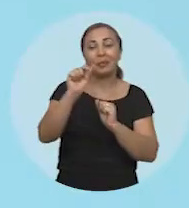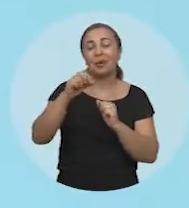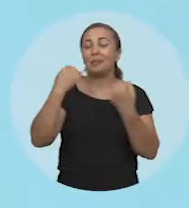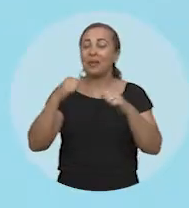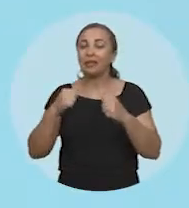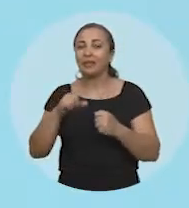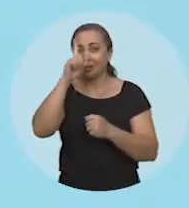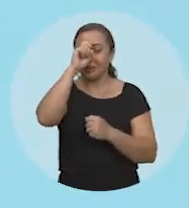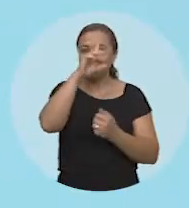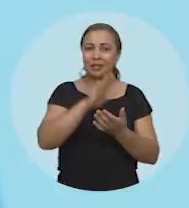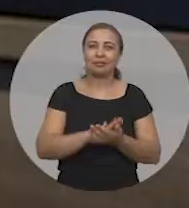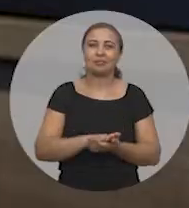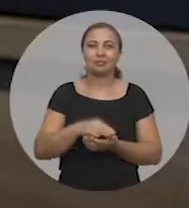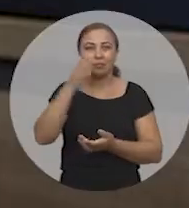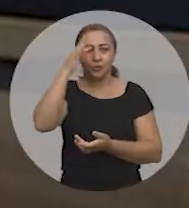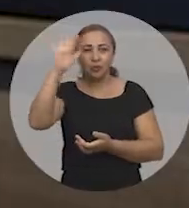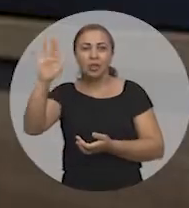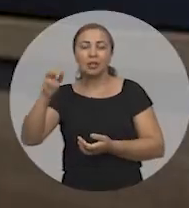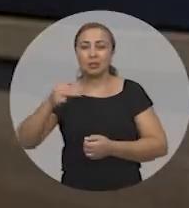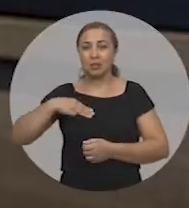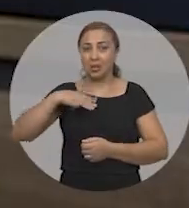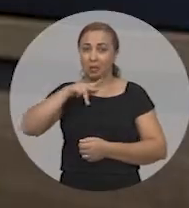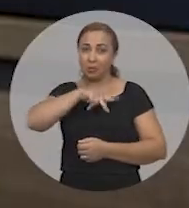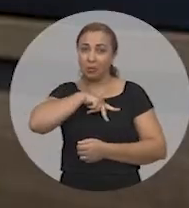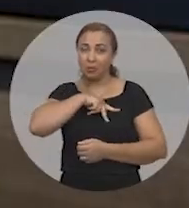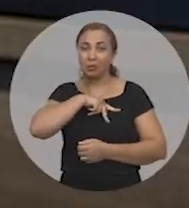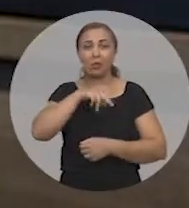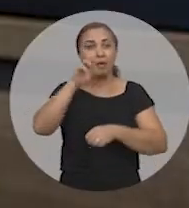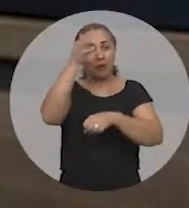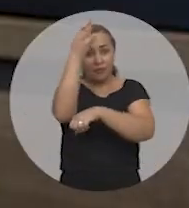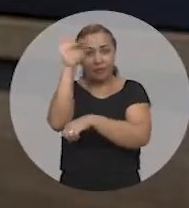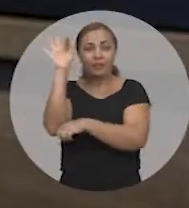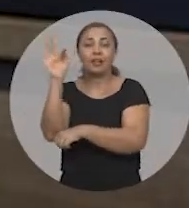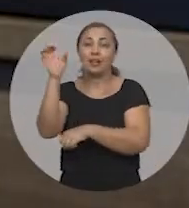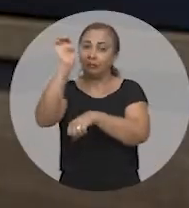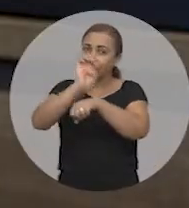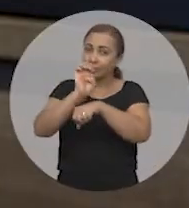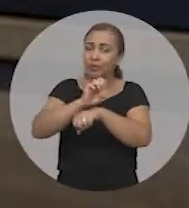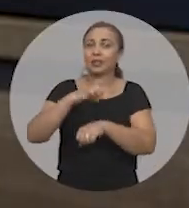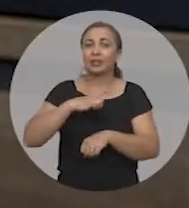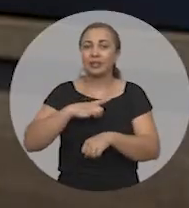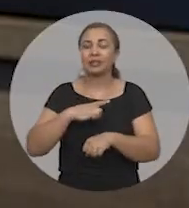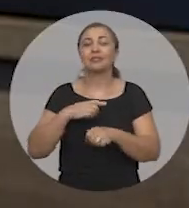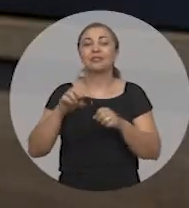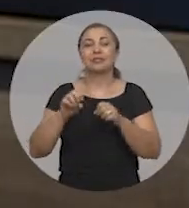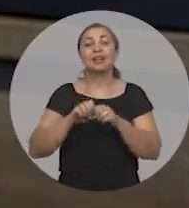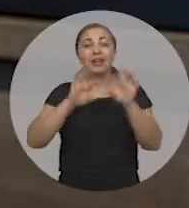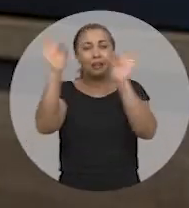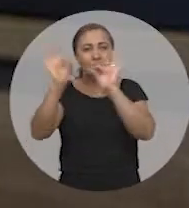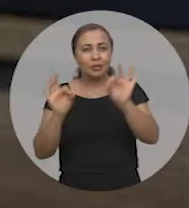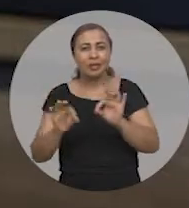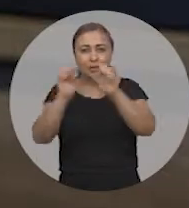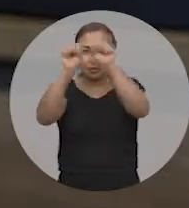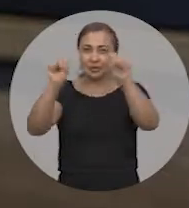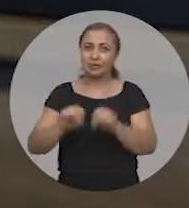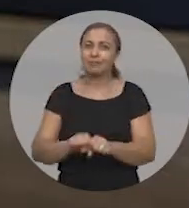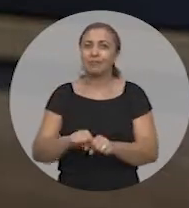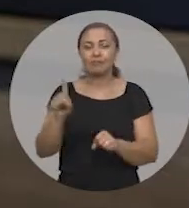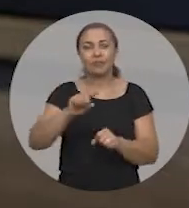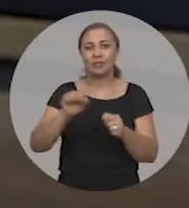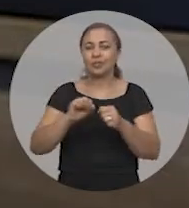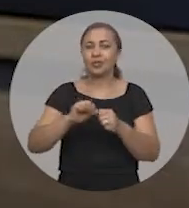dele e é um sonho e os Ministérios estão tanto Federal quanto Estadual tem de que esse tipo de regulação